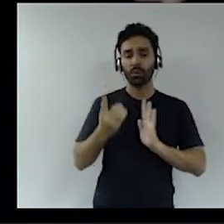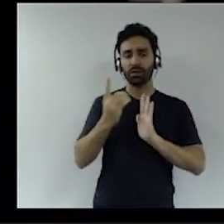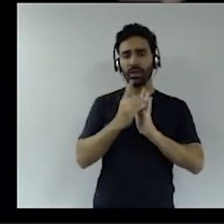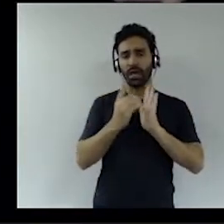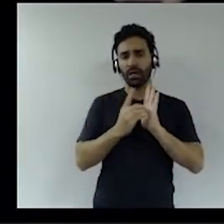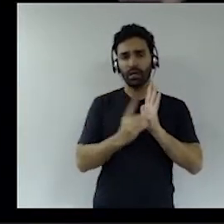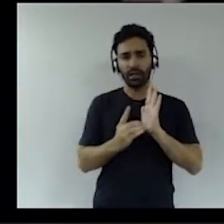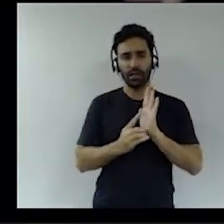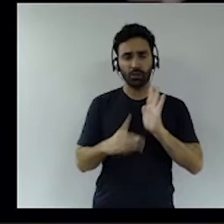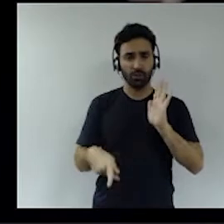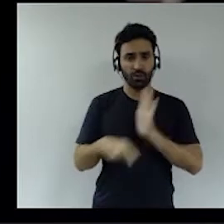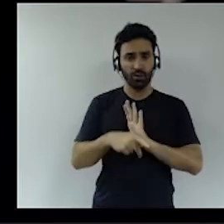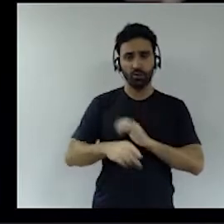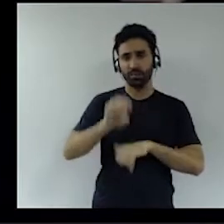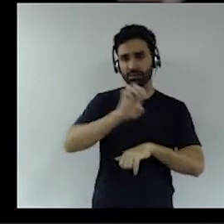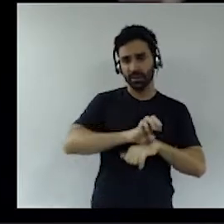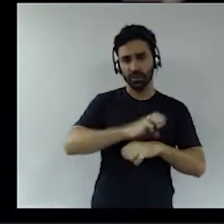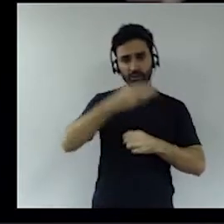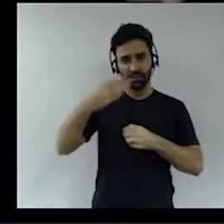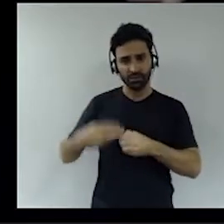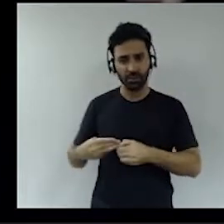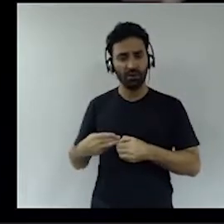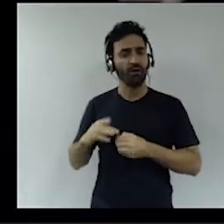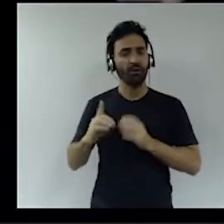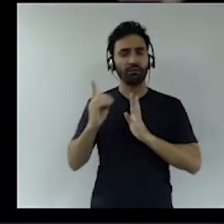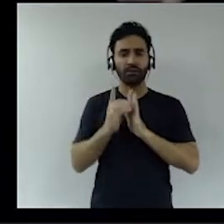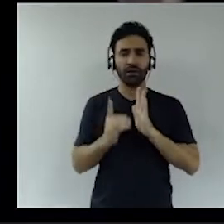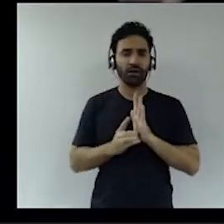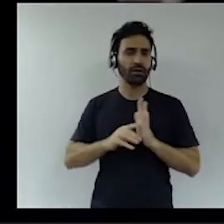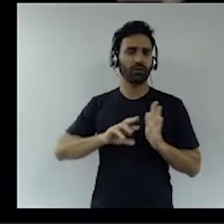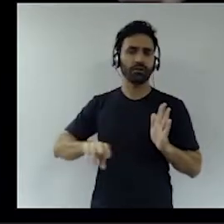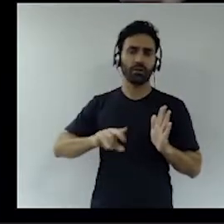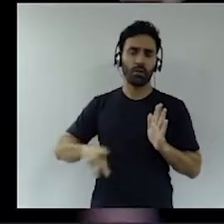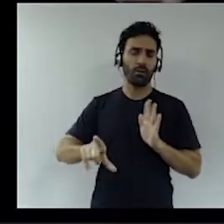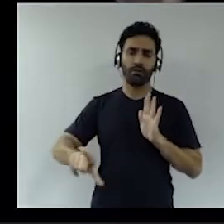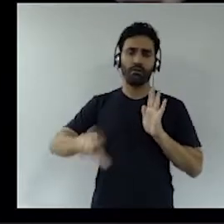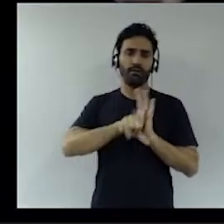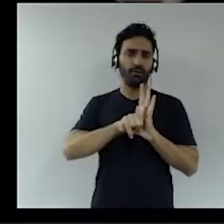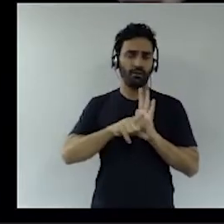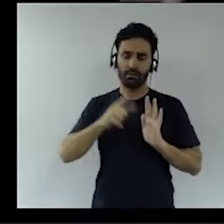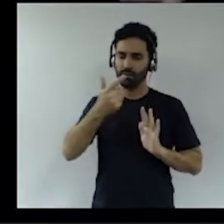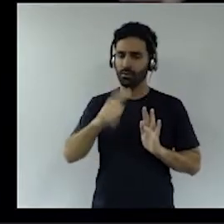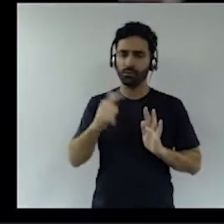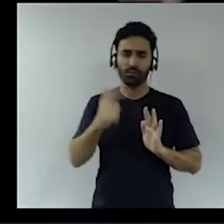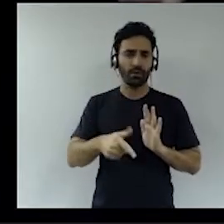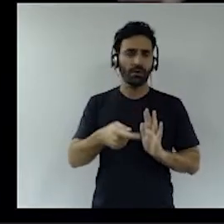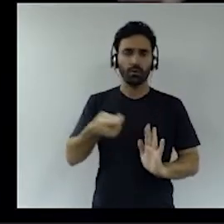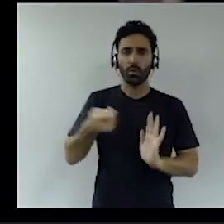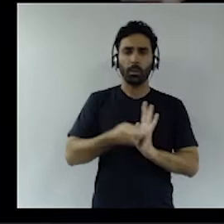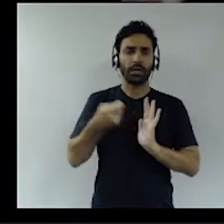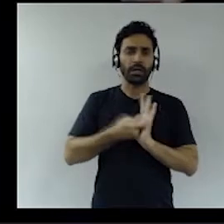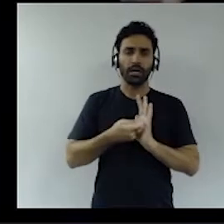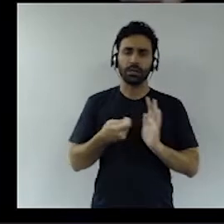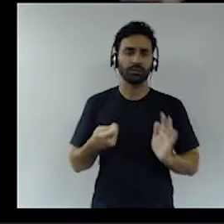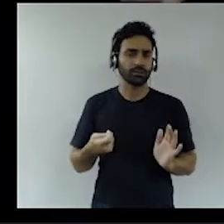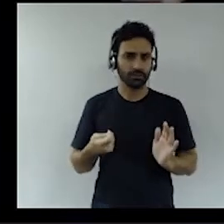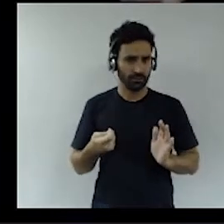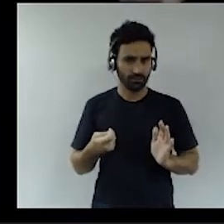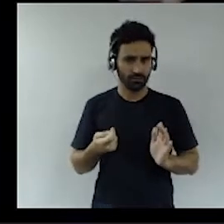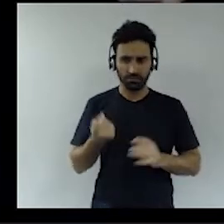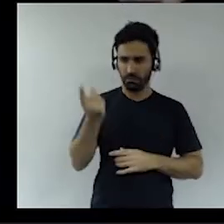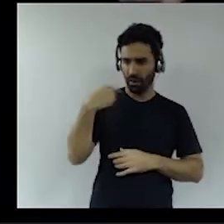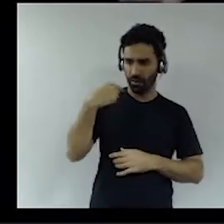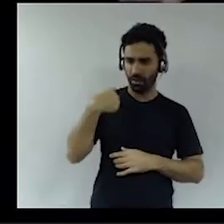autoridades estaduais e municipais não tinham força de lei, não tinham força obrigatória, não podiam obrigar uma determinada